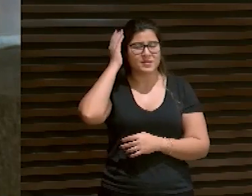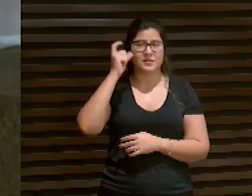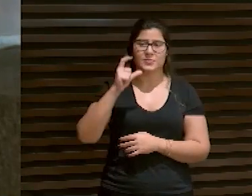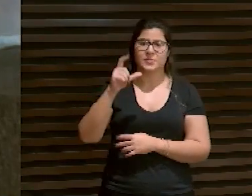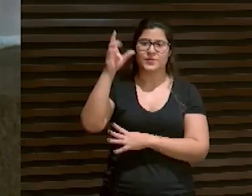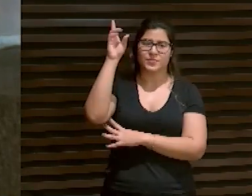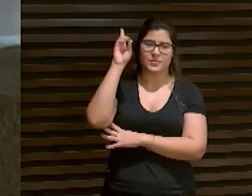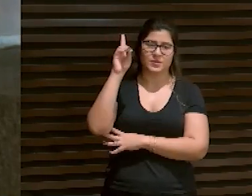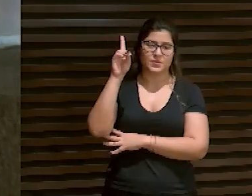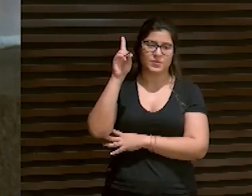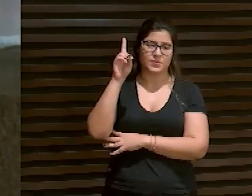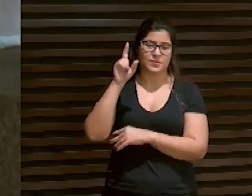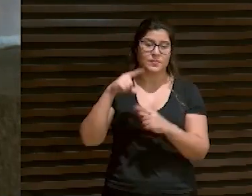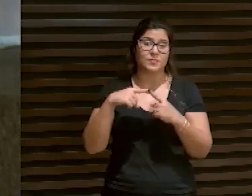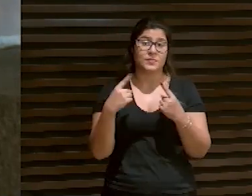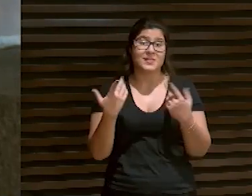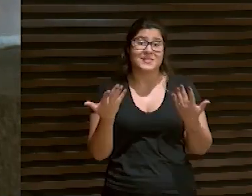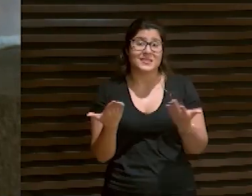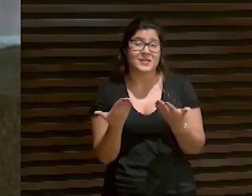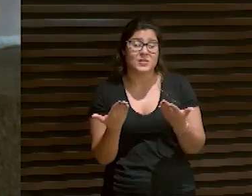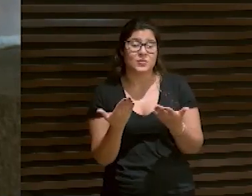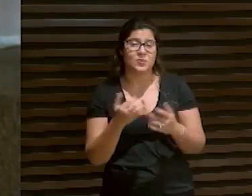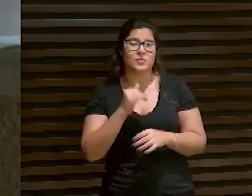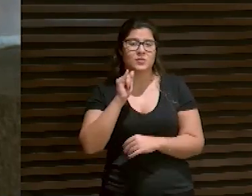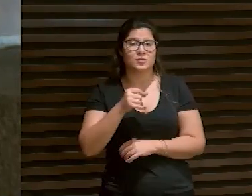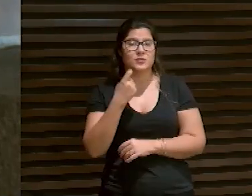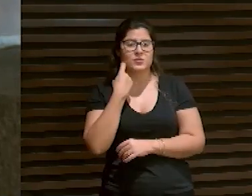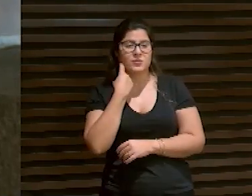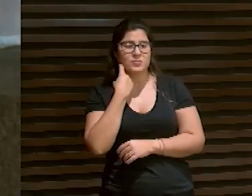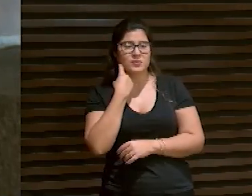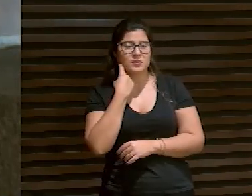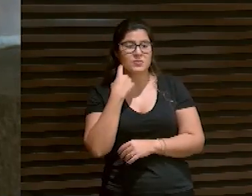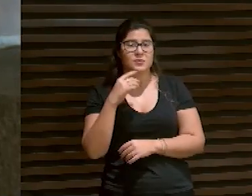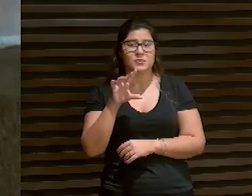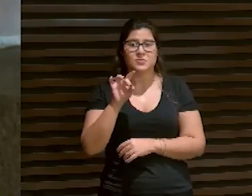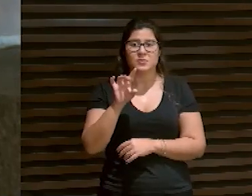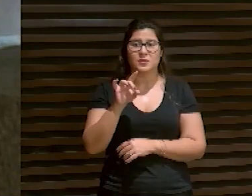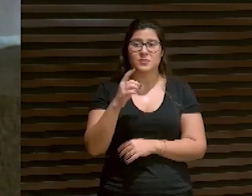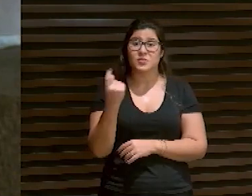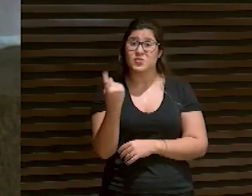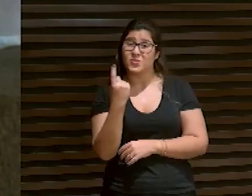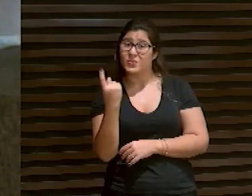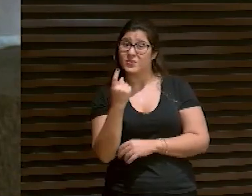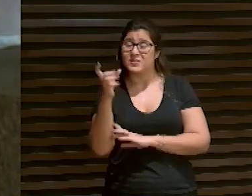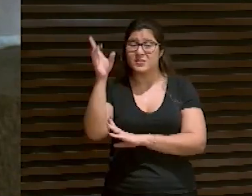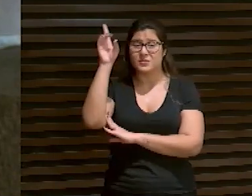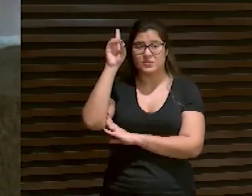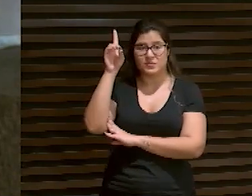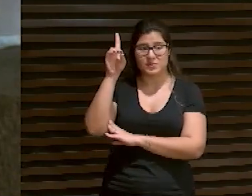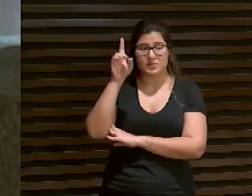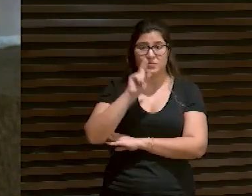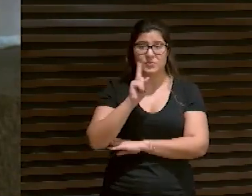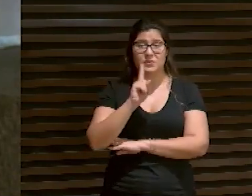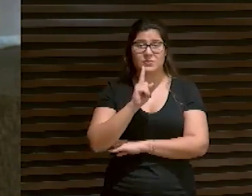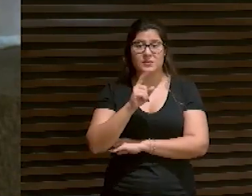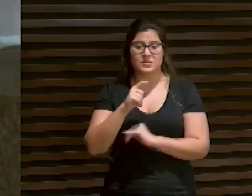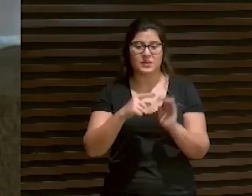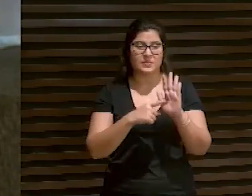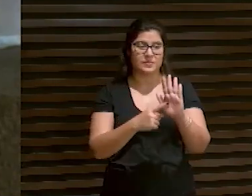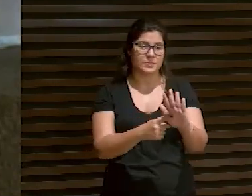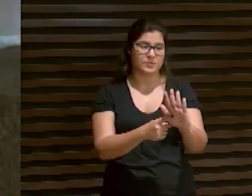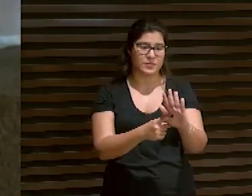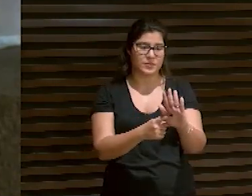de Deus. Mas agora, quando Jonas está apenas com Deus, quando ele não está mais publicamente,